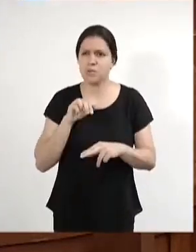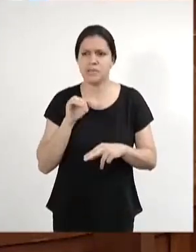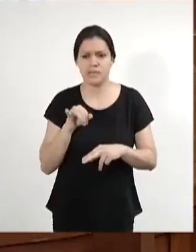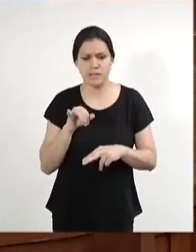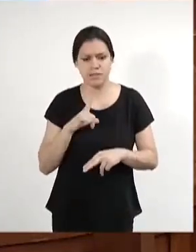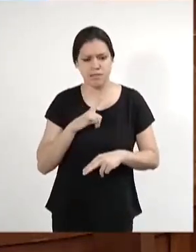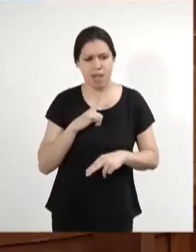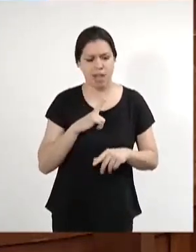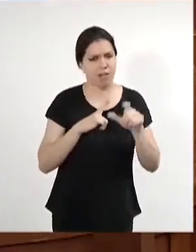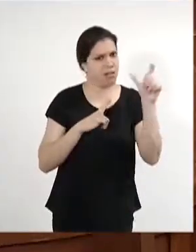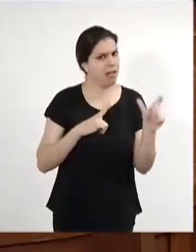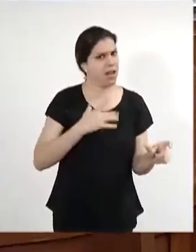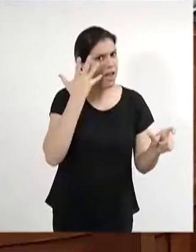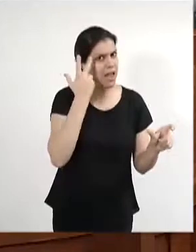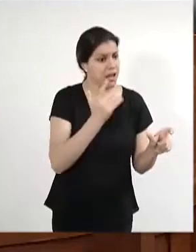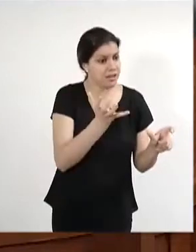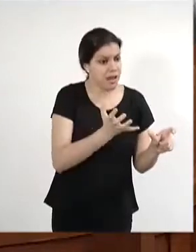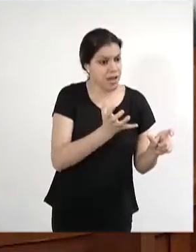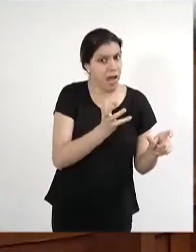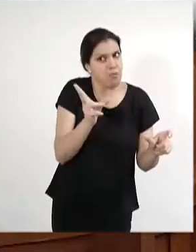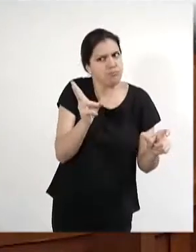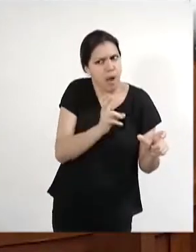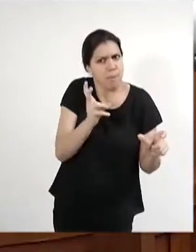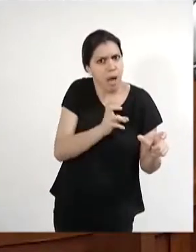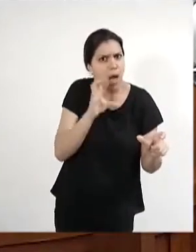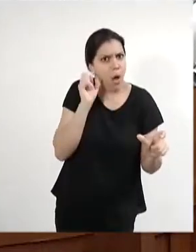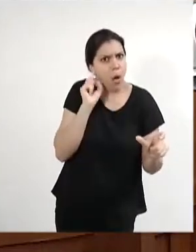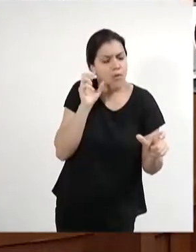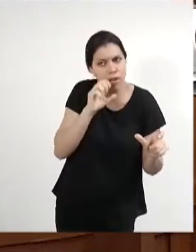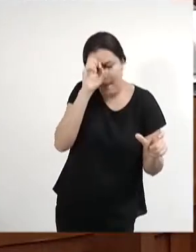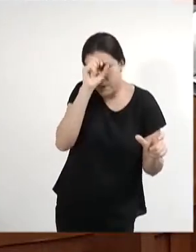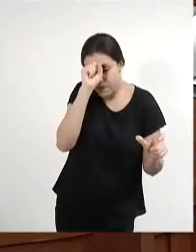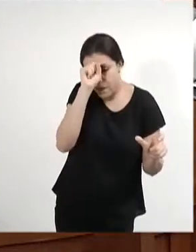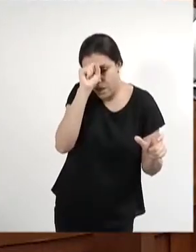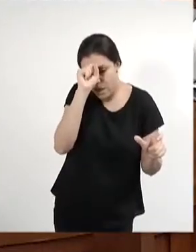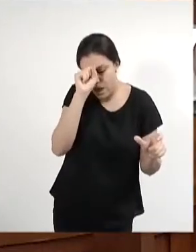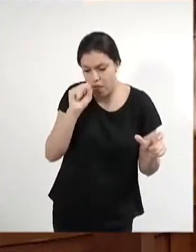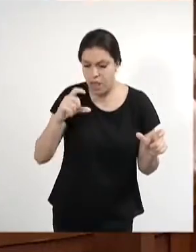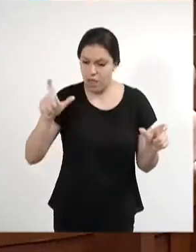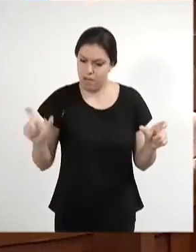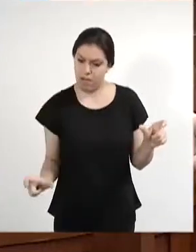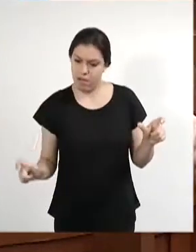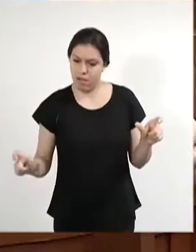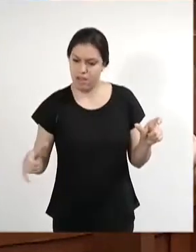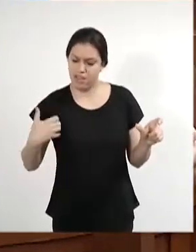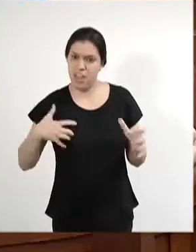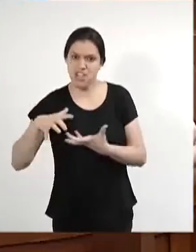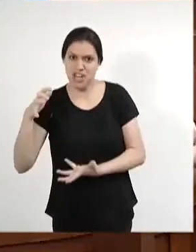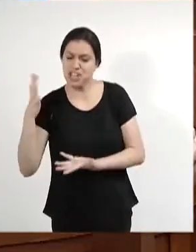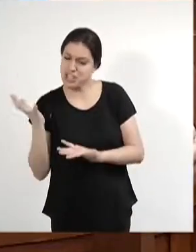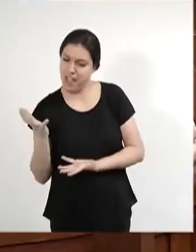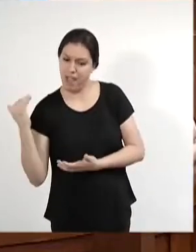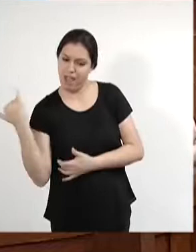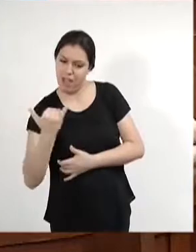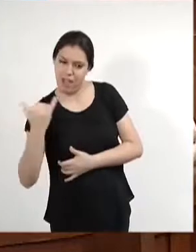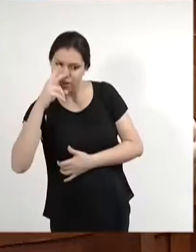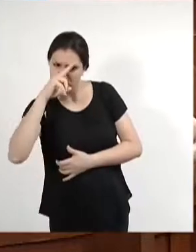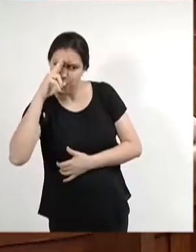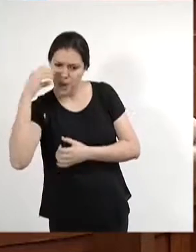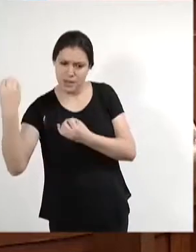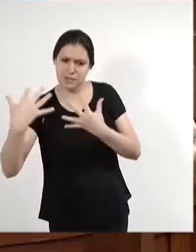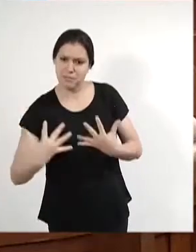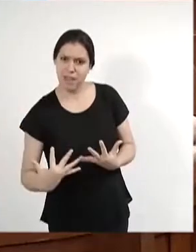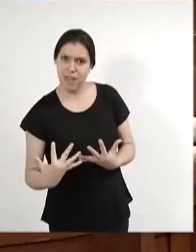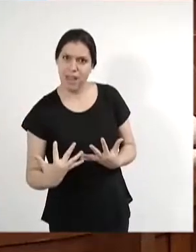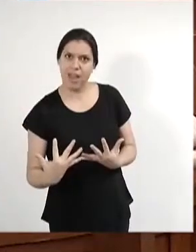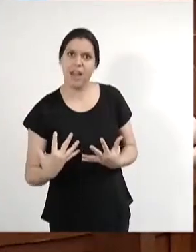que quer ouvir, de outro, o idoso que quer contar uma história, por que não criar o idoso